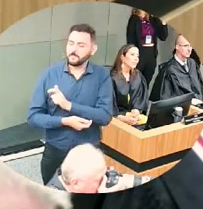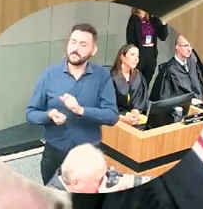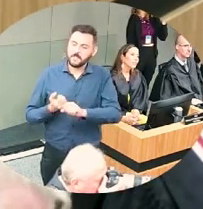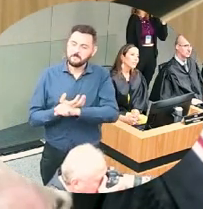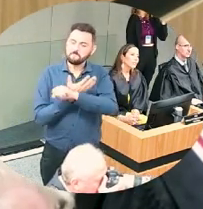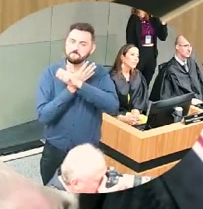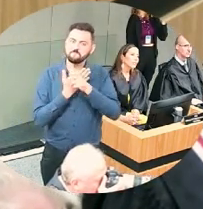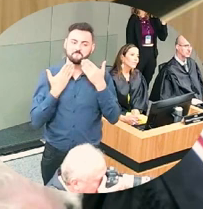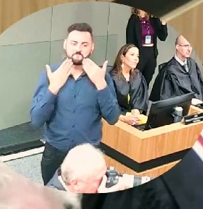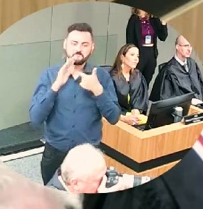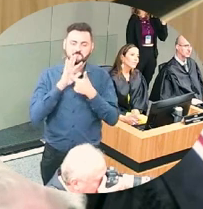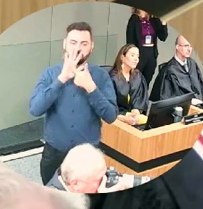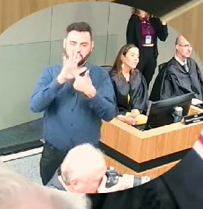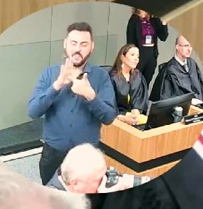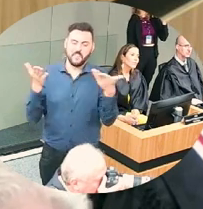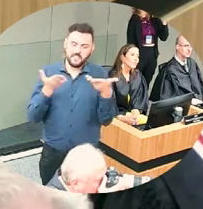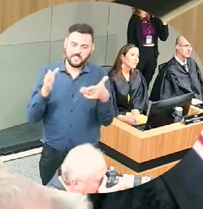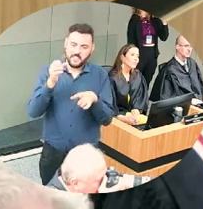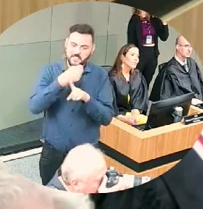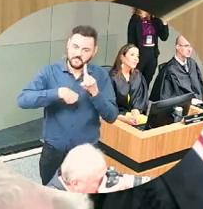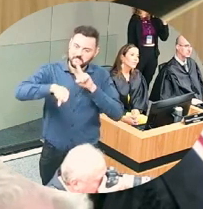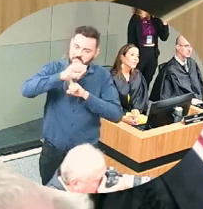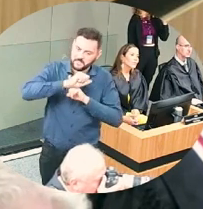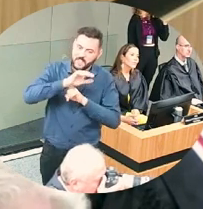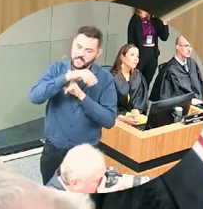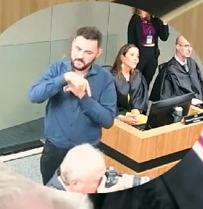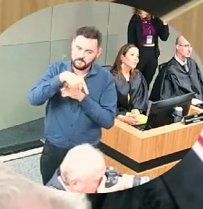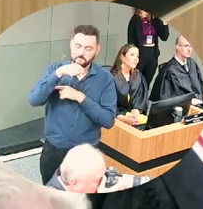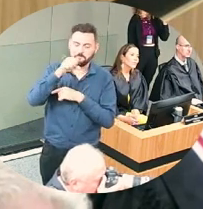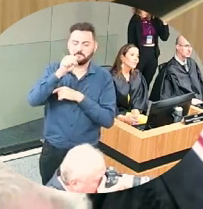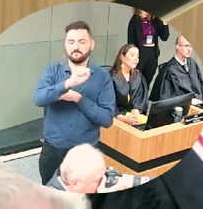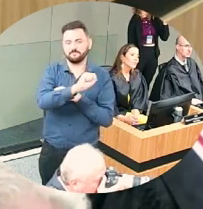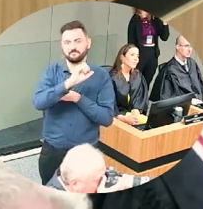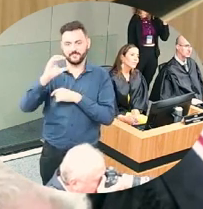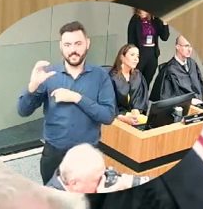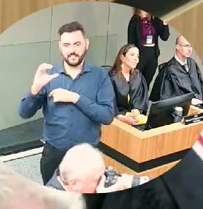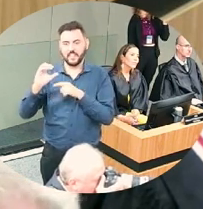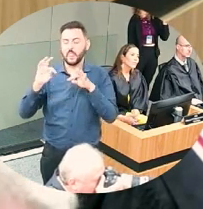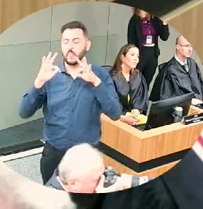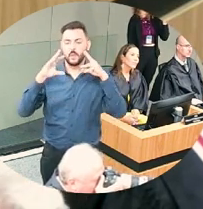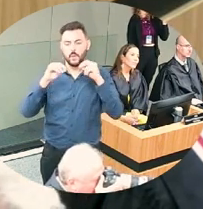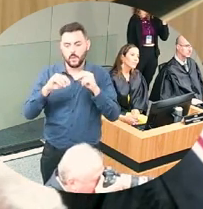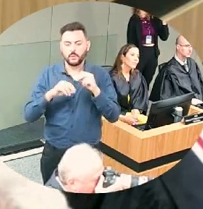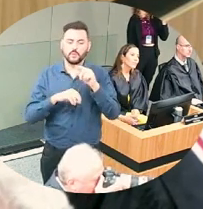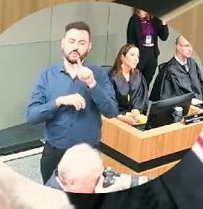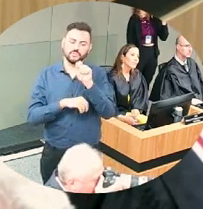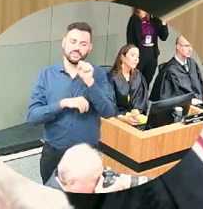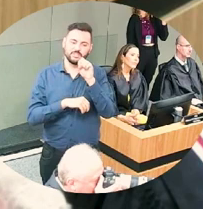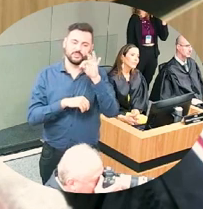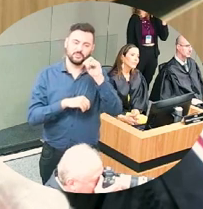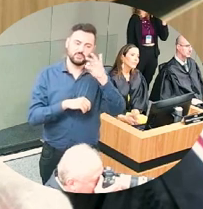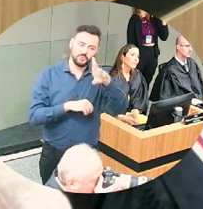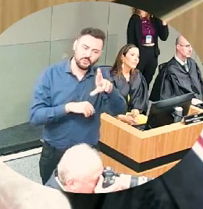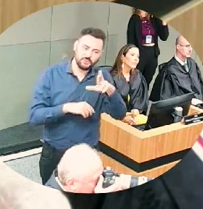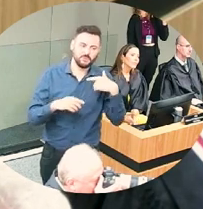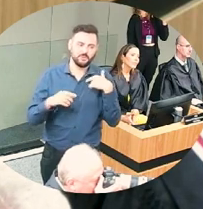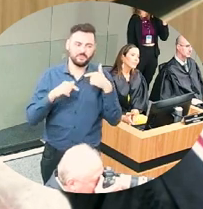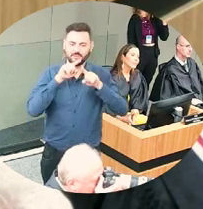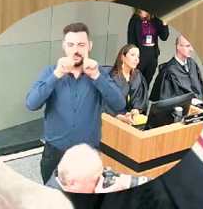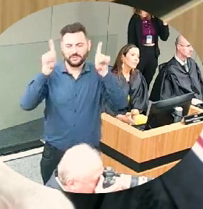apresentar a sociedade Catarinense os novos gestores e ouvidores do Tribunal Regional